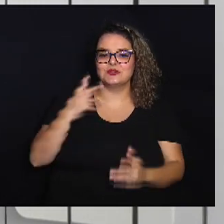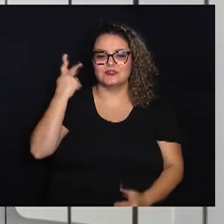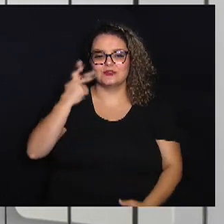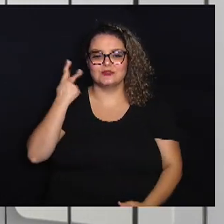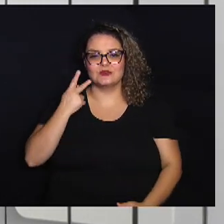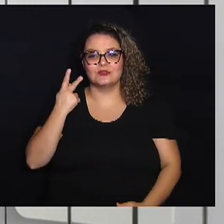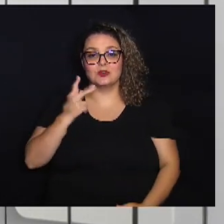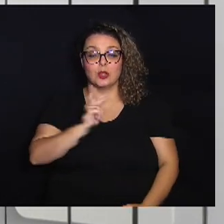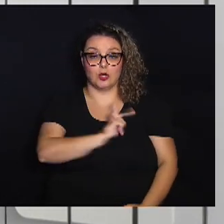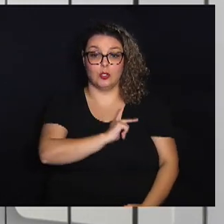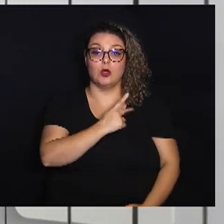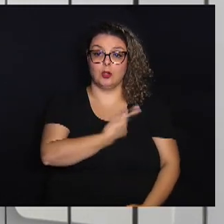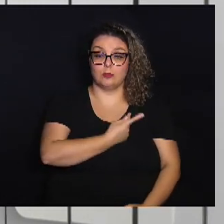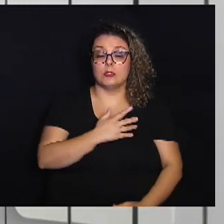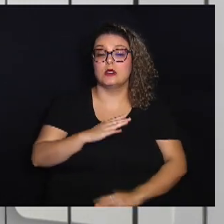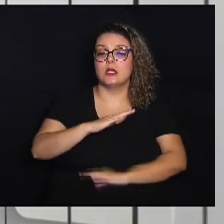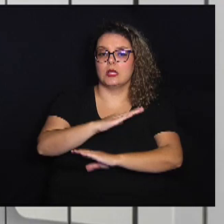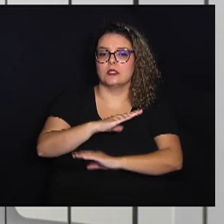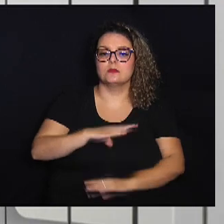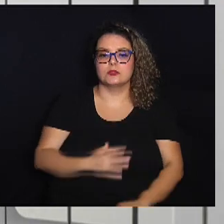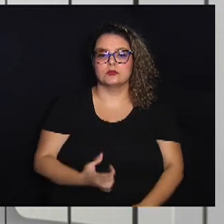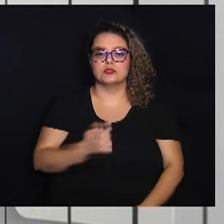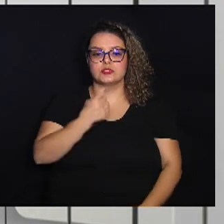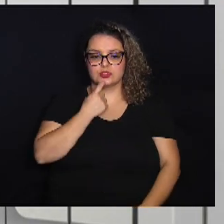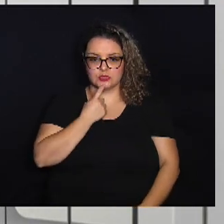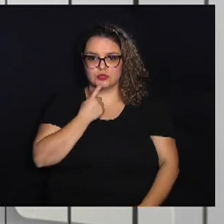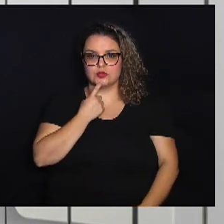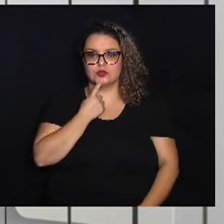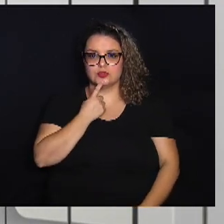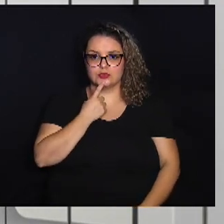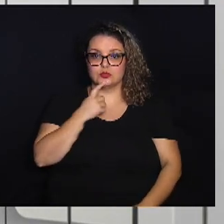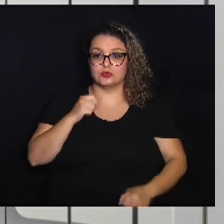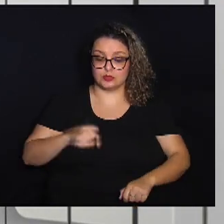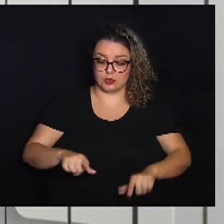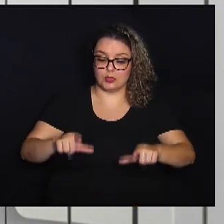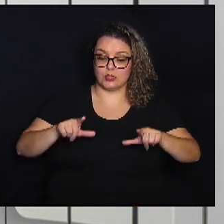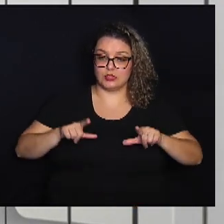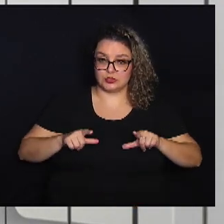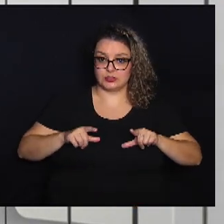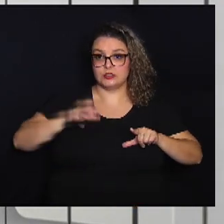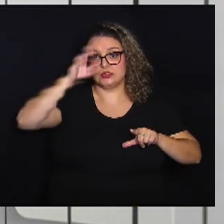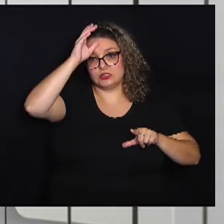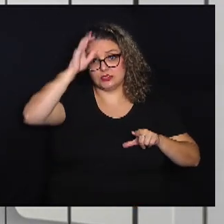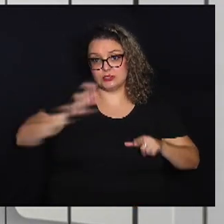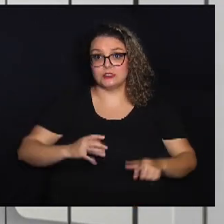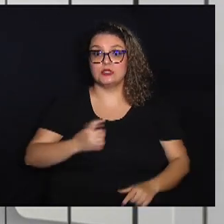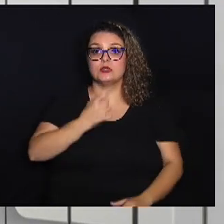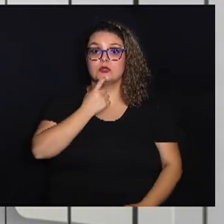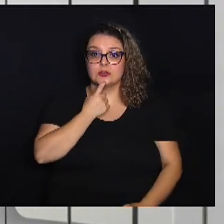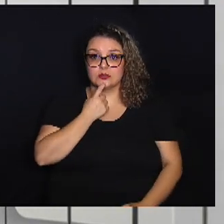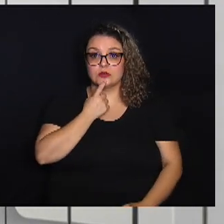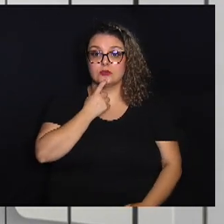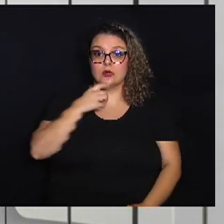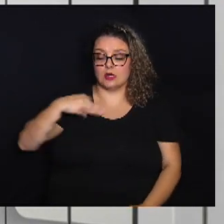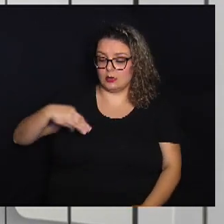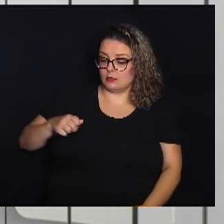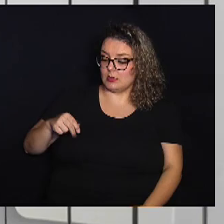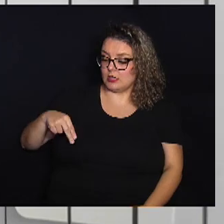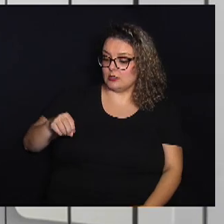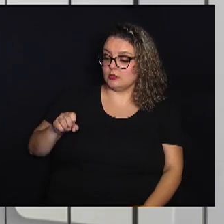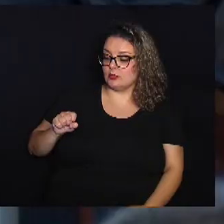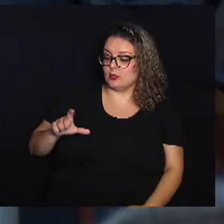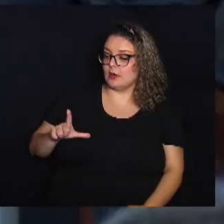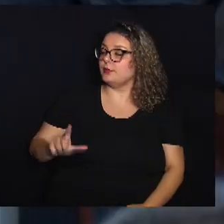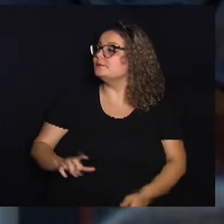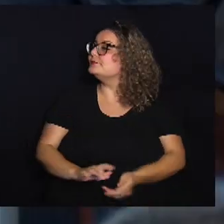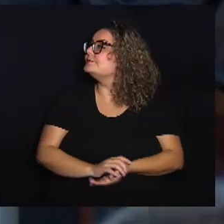Paulo Haddad, a Câmara Municipal de Campinas concedeu o título de cidadão campineiro a Manuel Eugênio